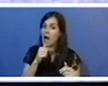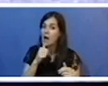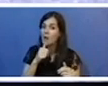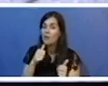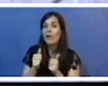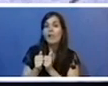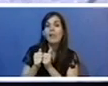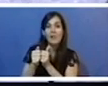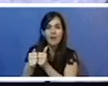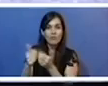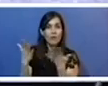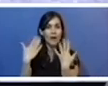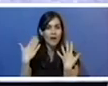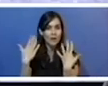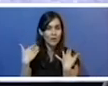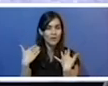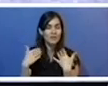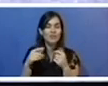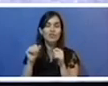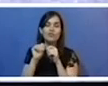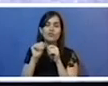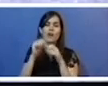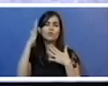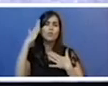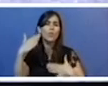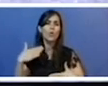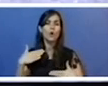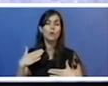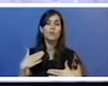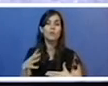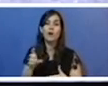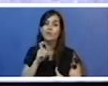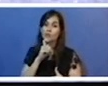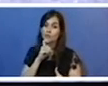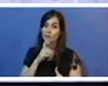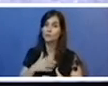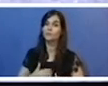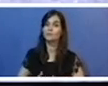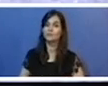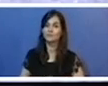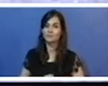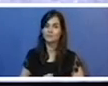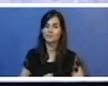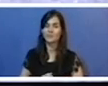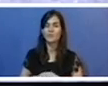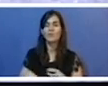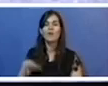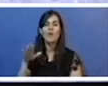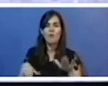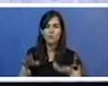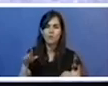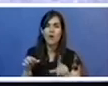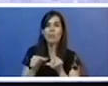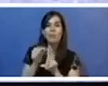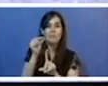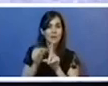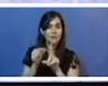contigo o calor e aí resfria o corpo. Então a transpiração tem a função de controlar também a temperatura corporal.